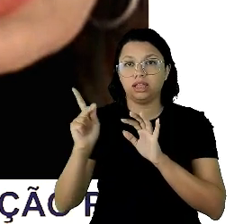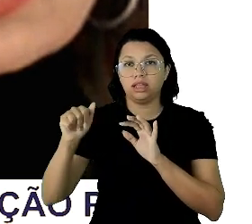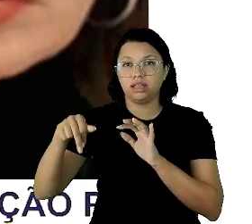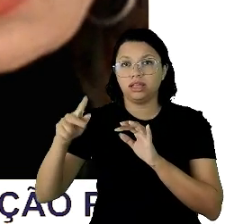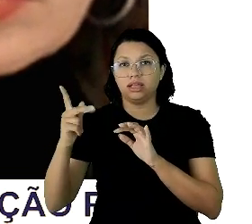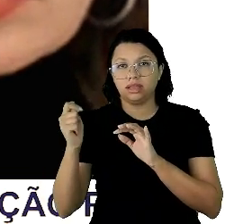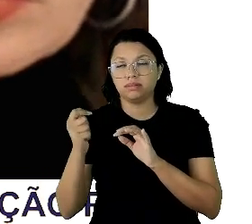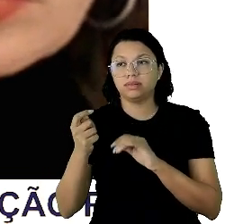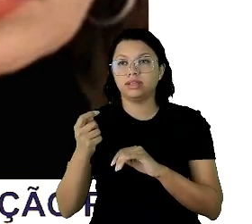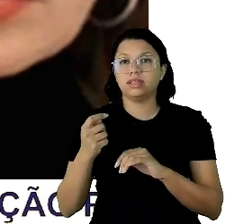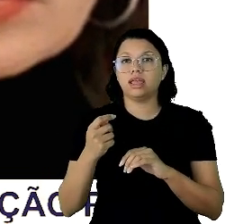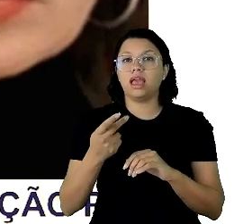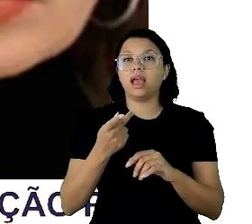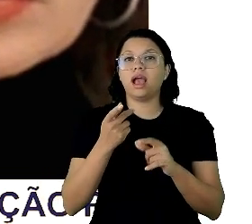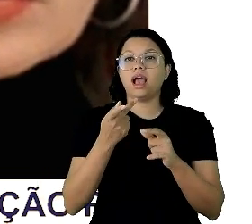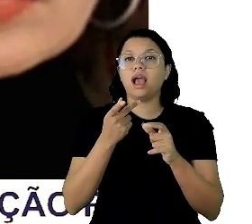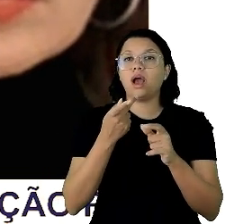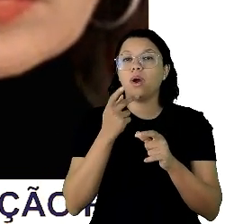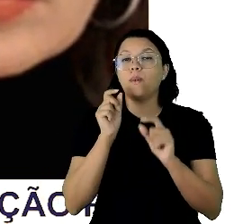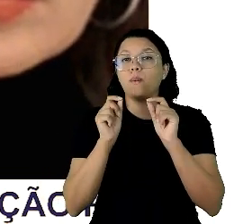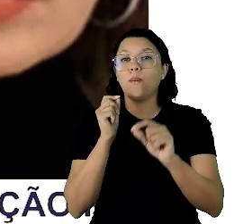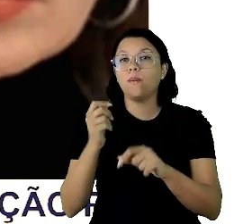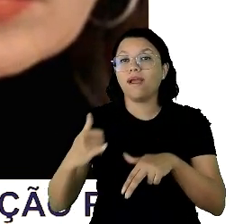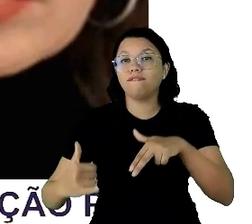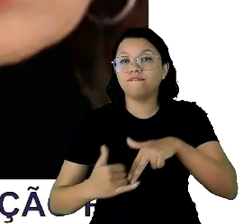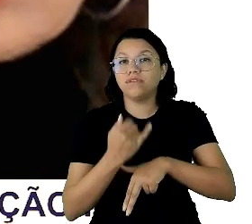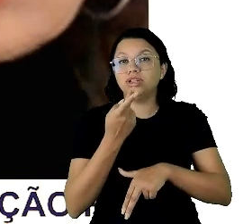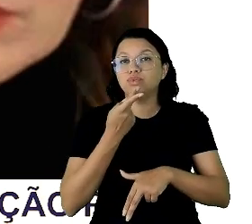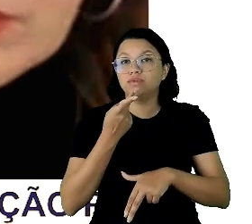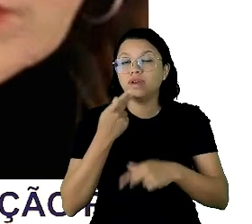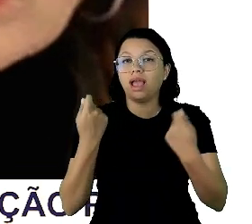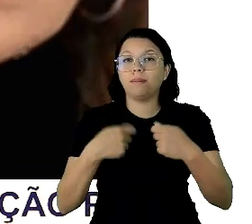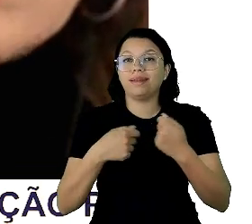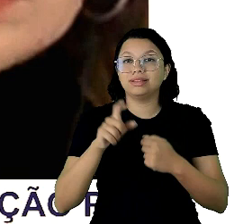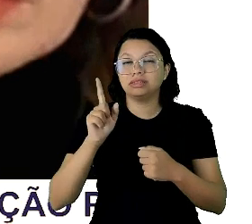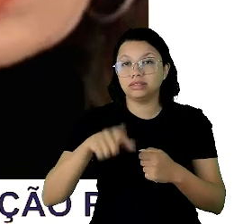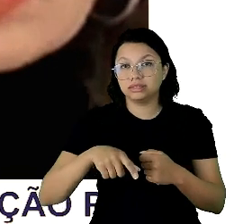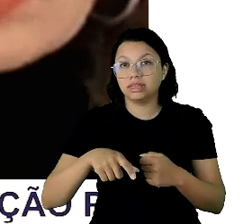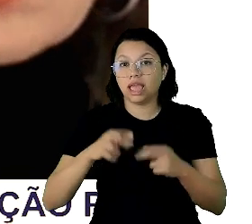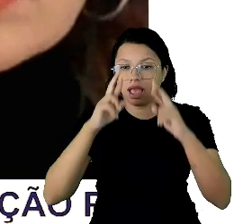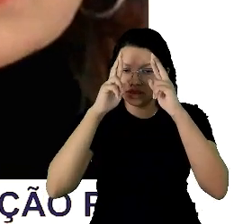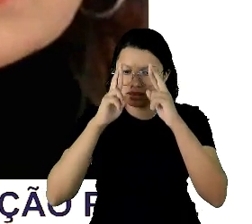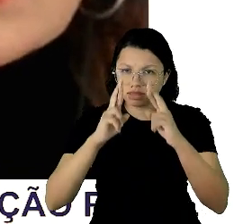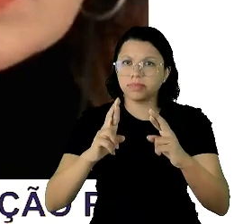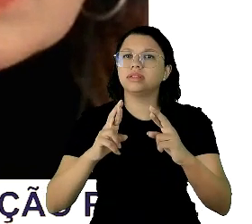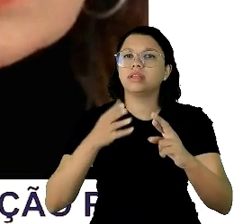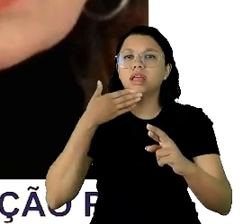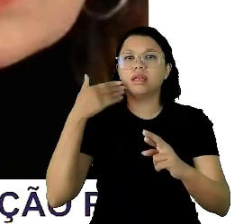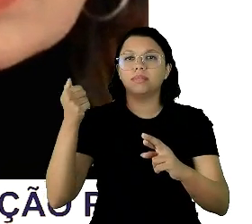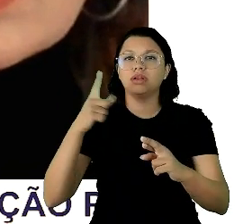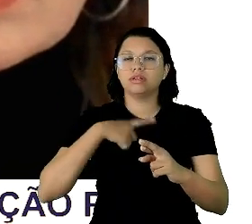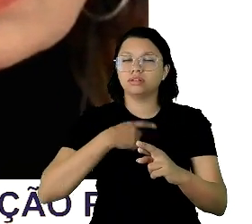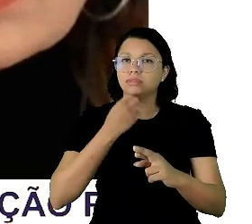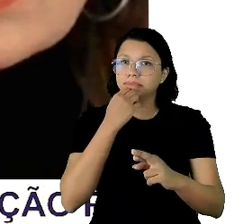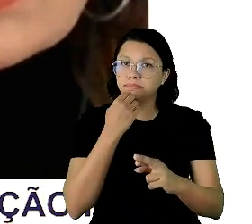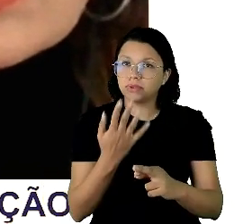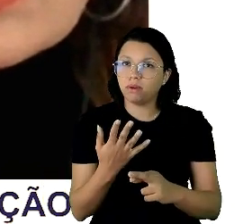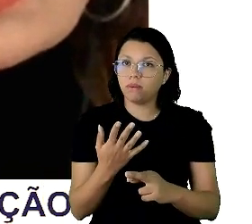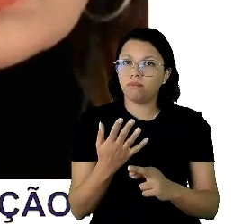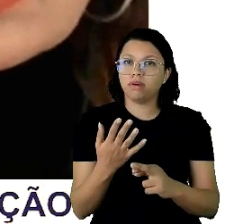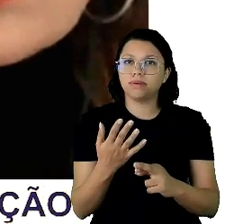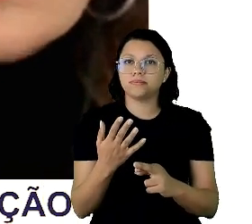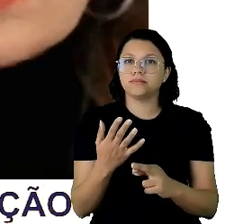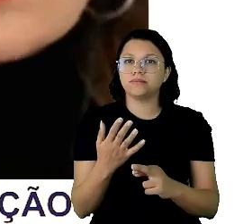vítima tem que ser respeitada, tem uma boa